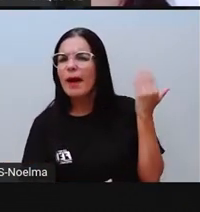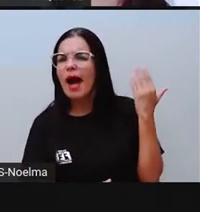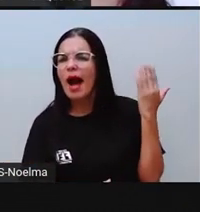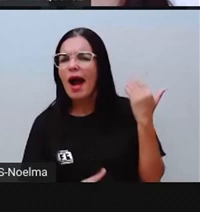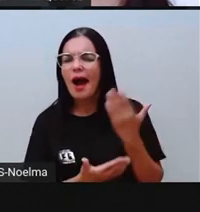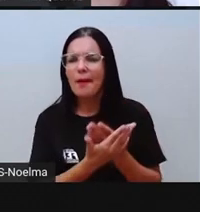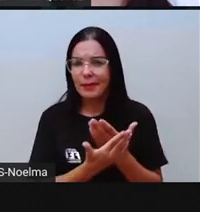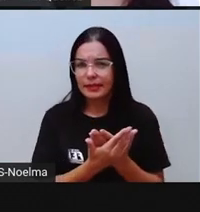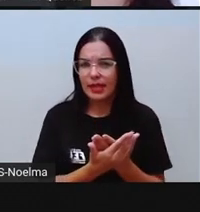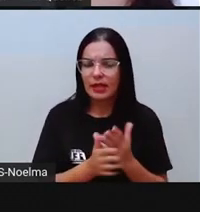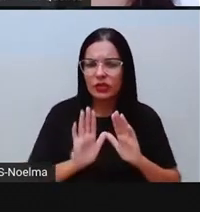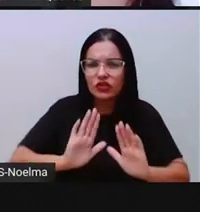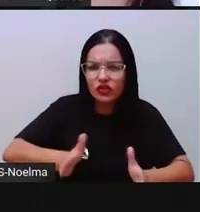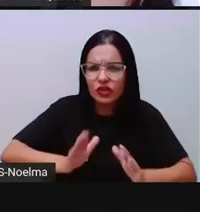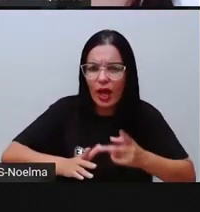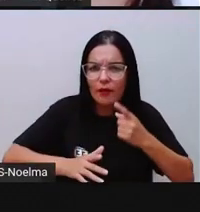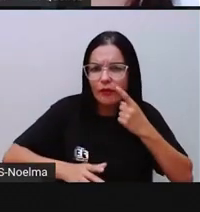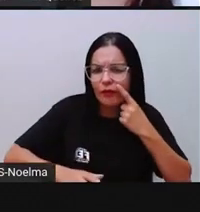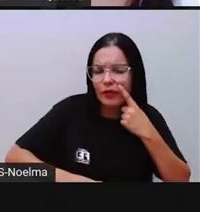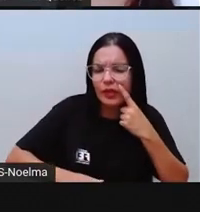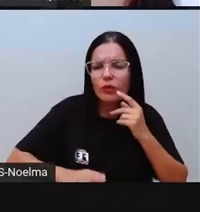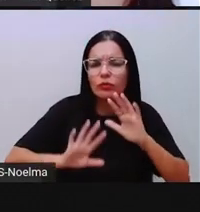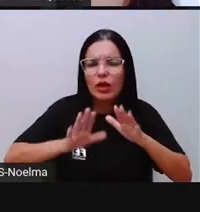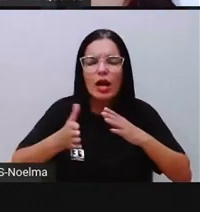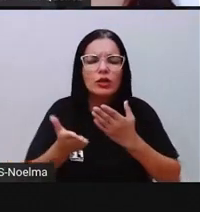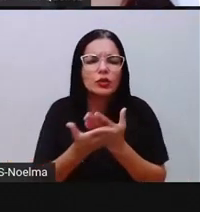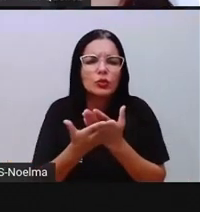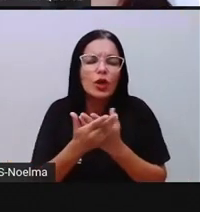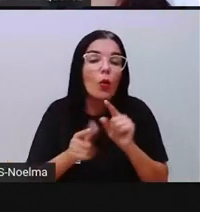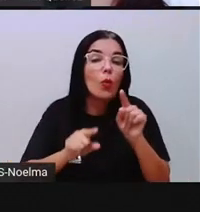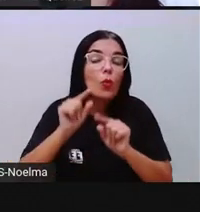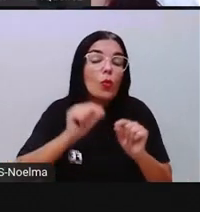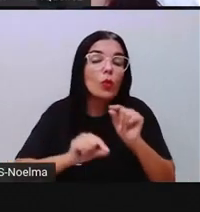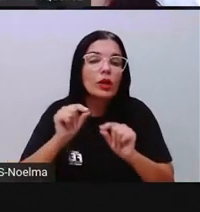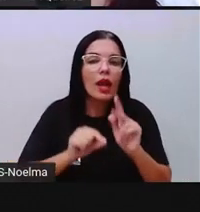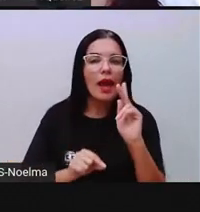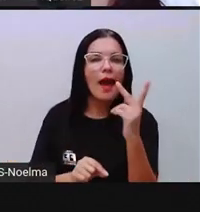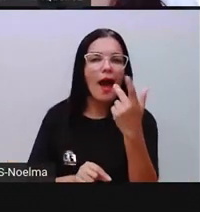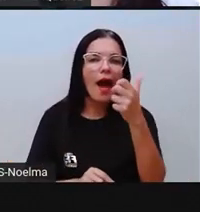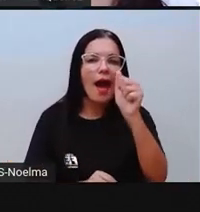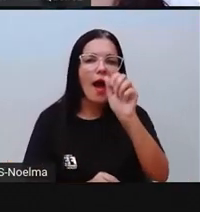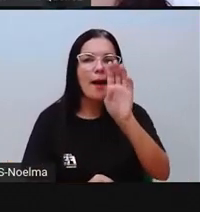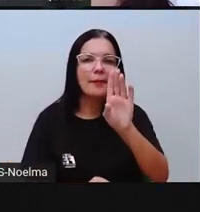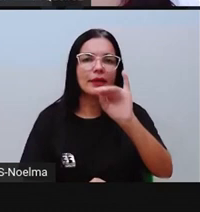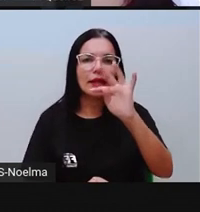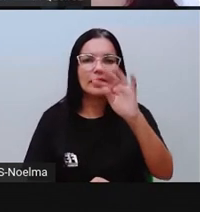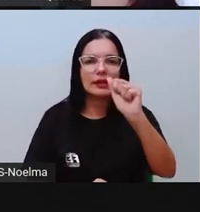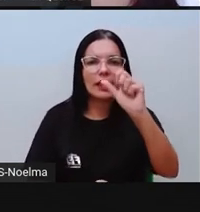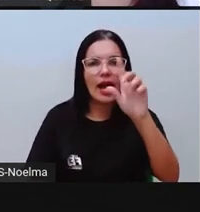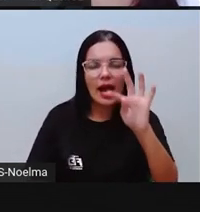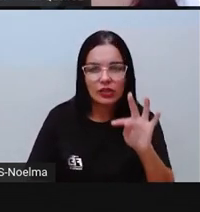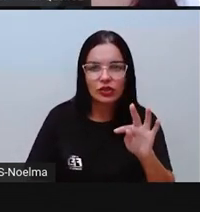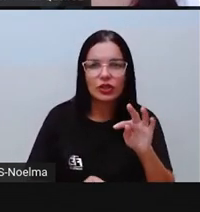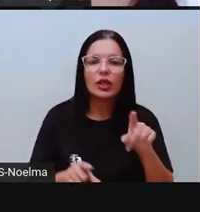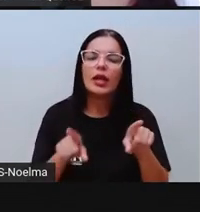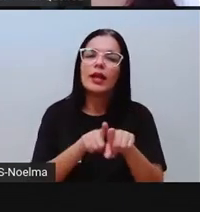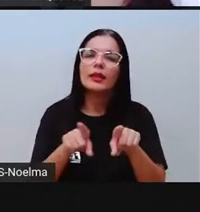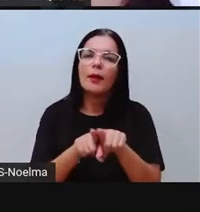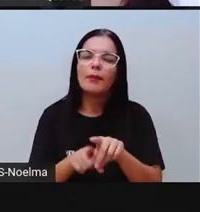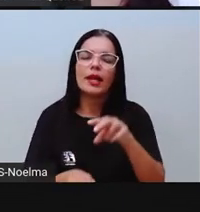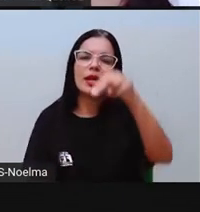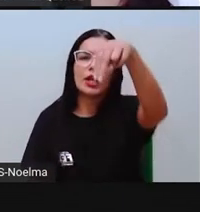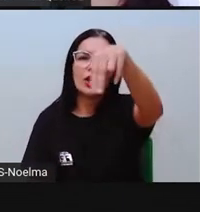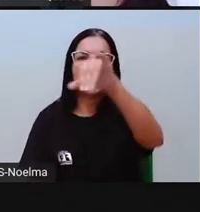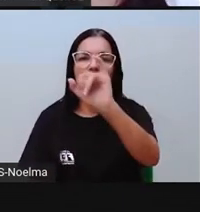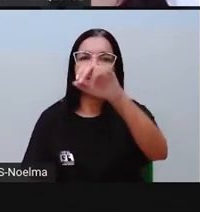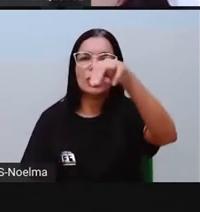né, de ecologia, nós estudamos aí sobre o habitat e o nicho ecológico, né? O nicho ecológico é o modo de vida do